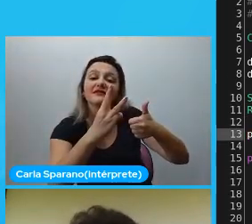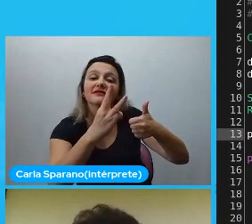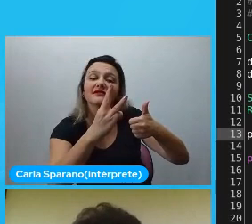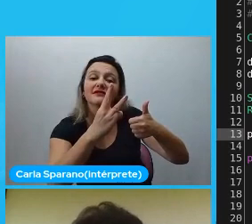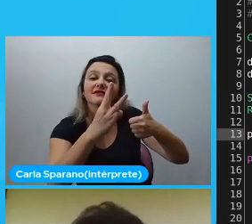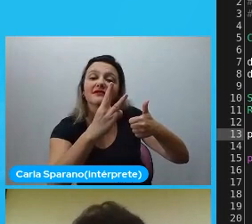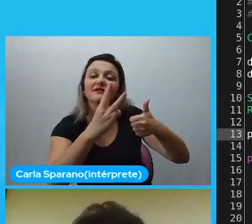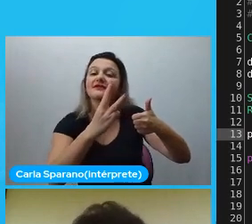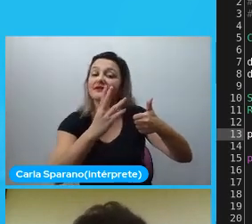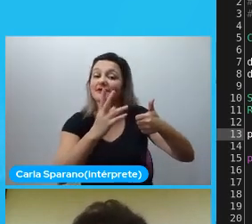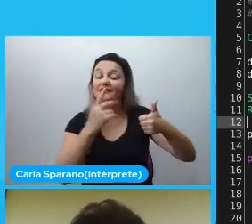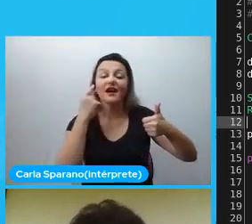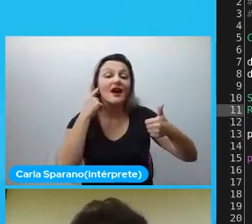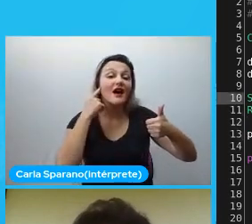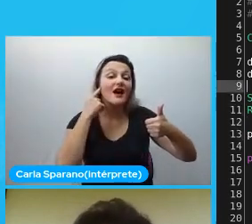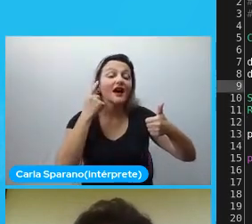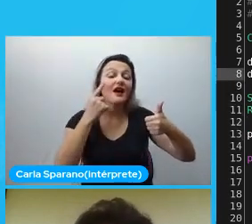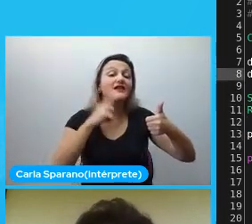tem esse.